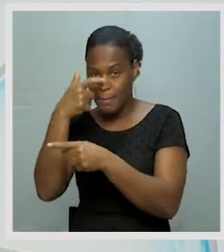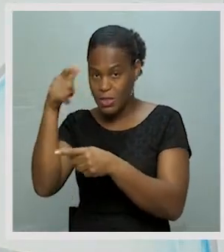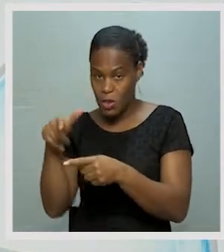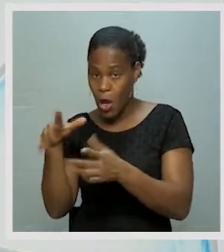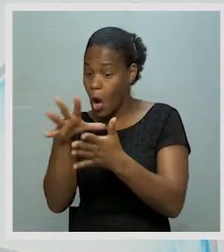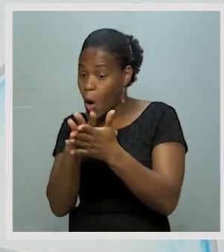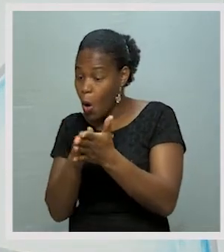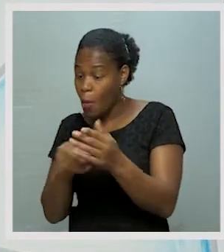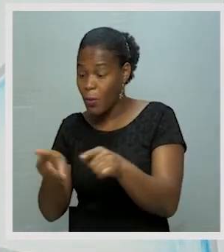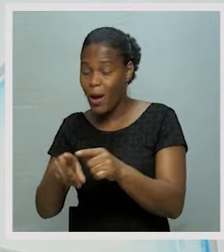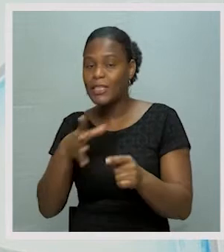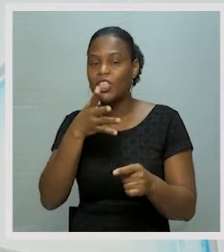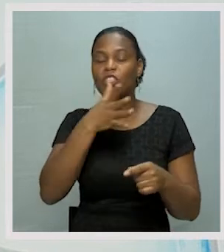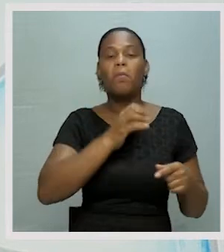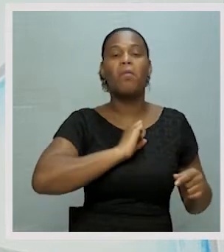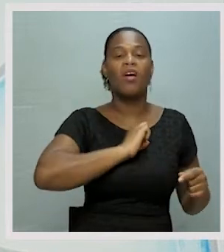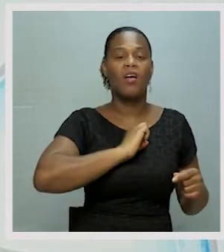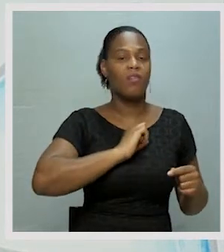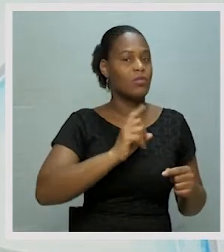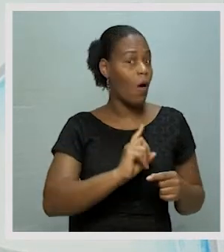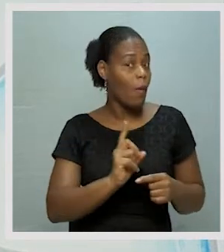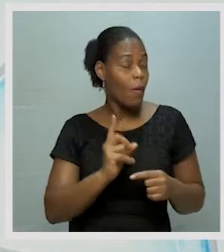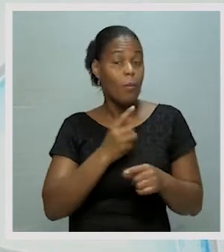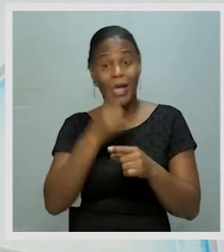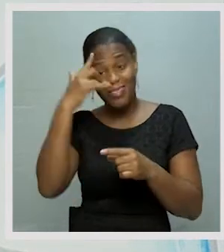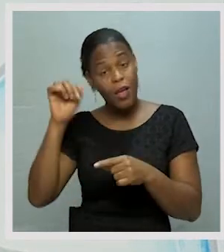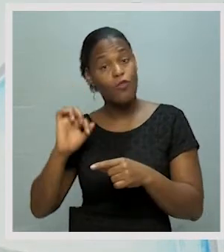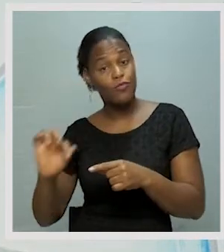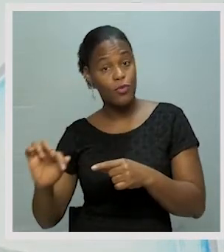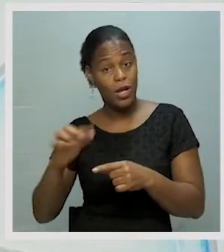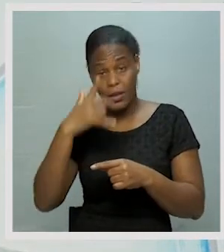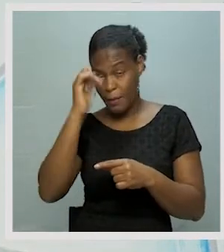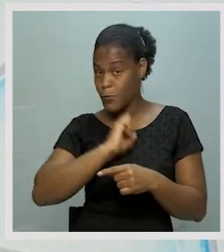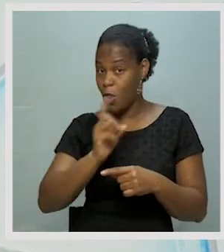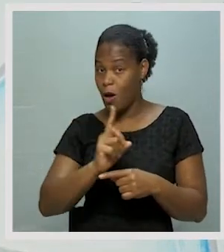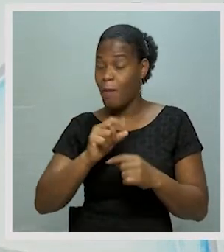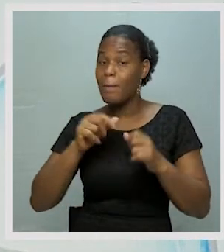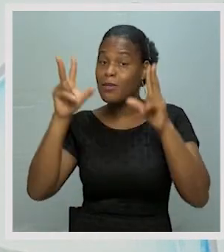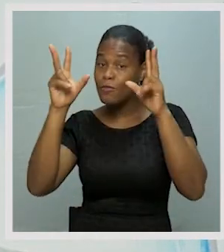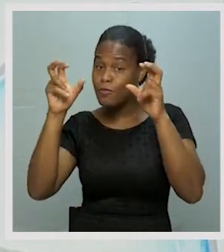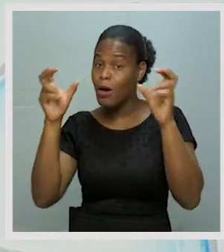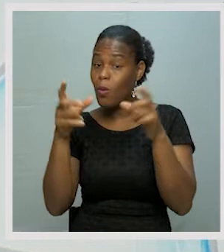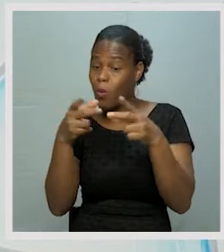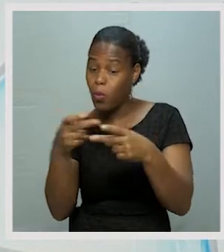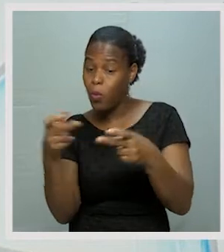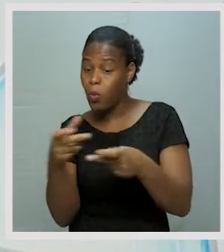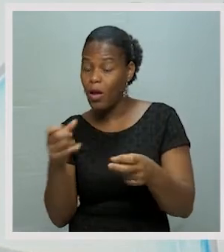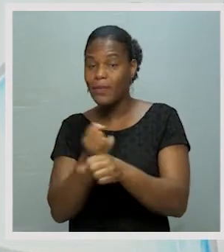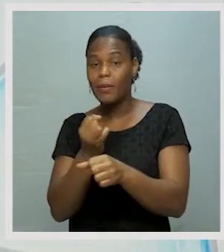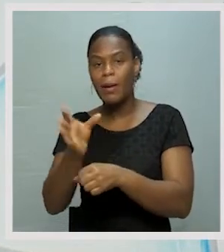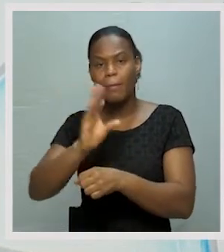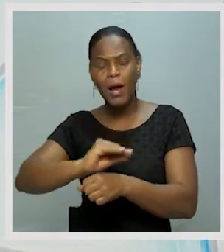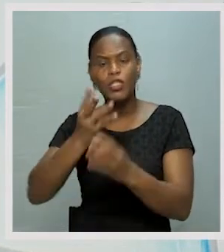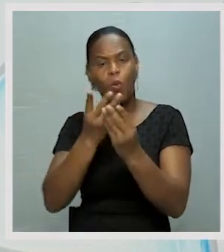tomá-la, apropriá-la como nosso, mas sim fazer a citação. Porque quando fazemos a citação, o nosso trabalho está cada vez mais